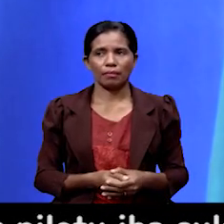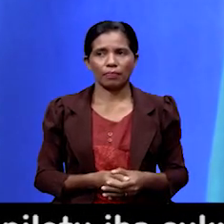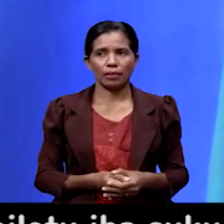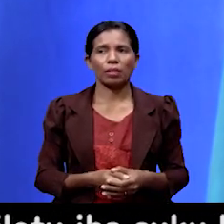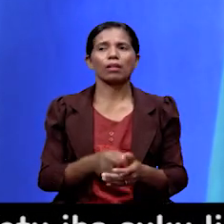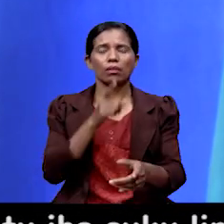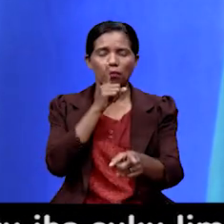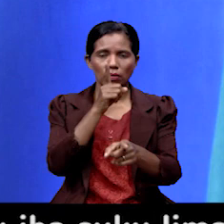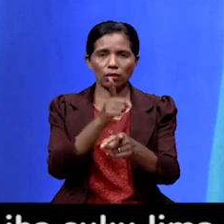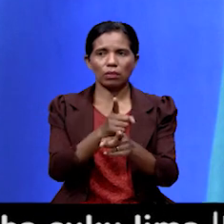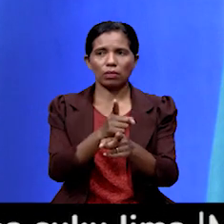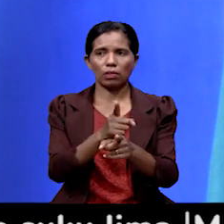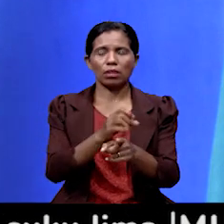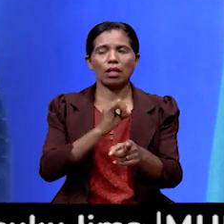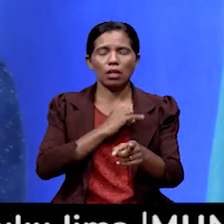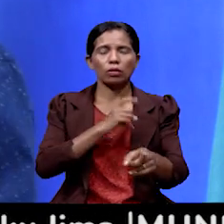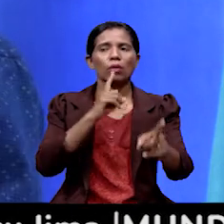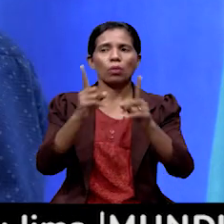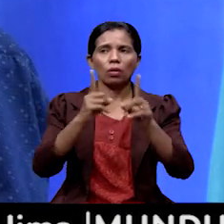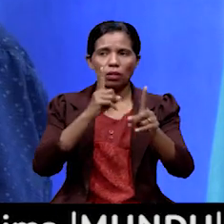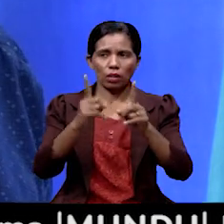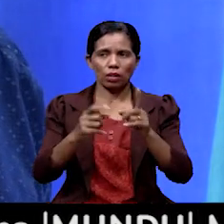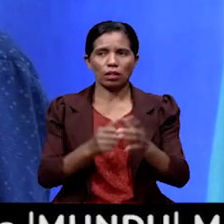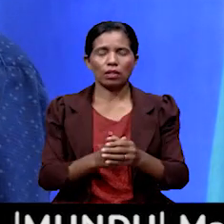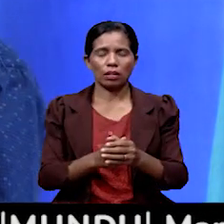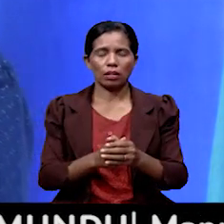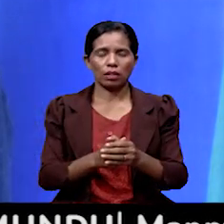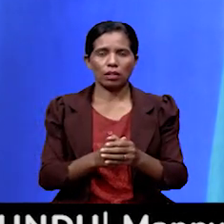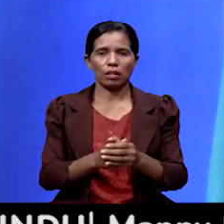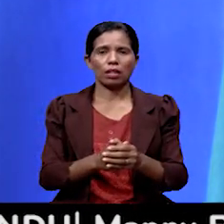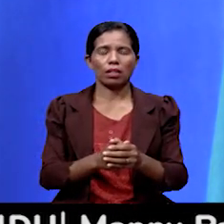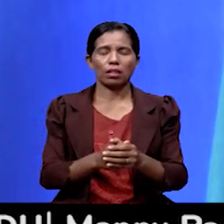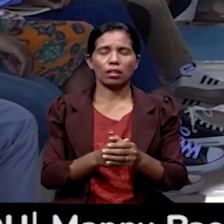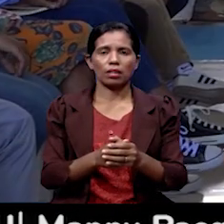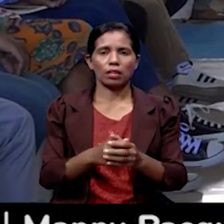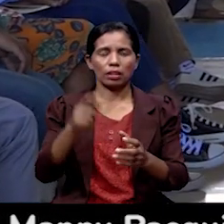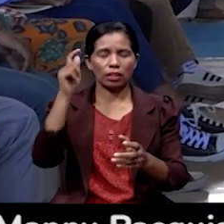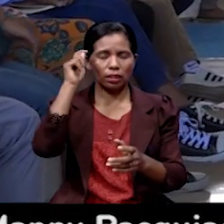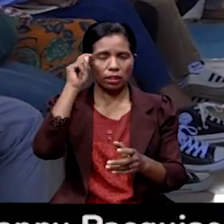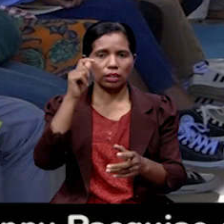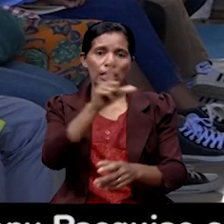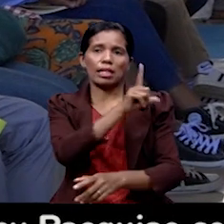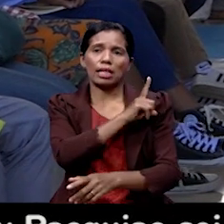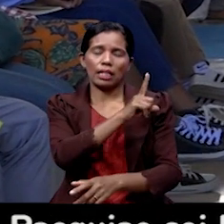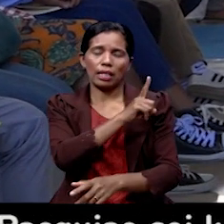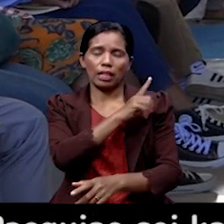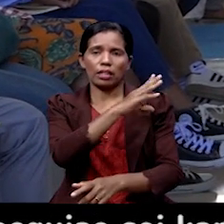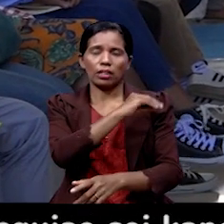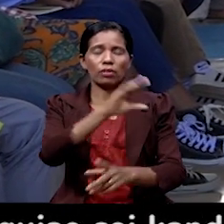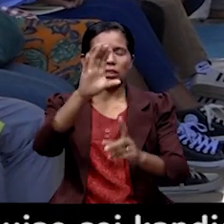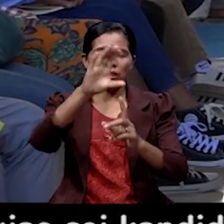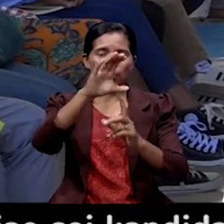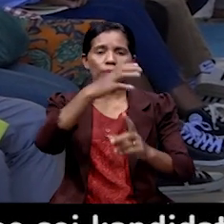nós, ao se podia o general Lery, o comandante PNTL,